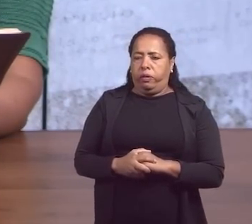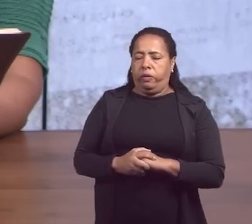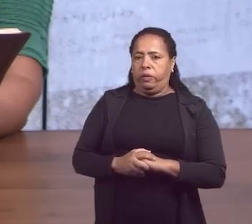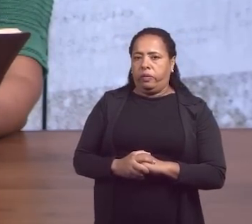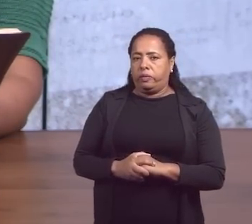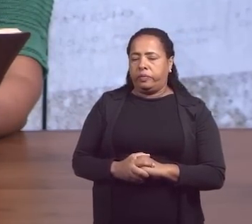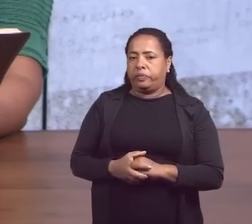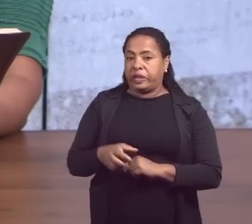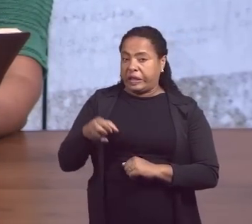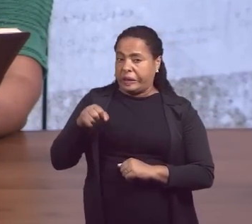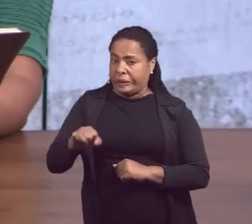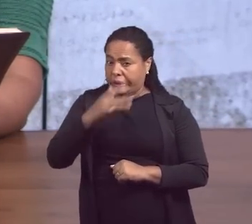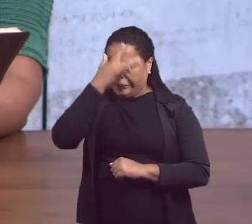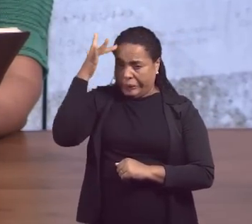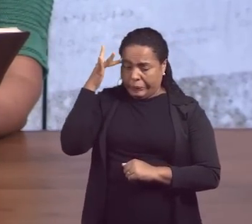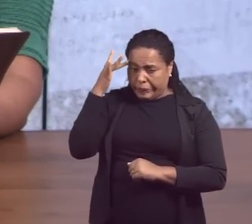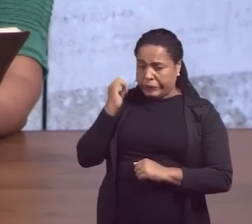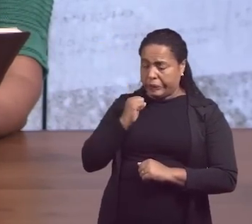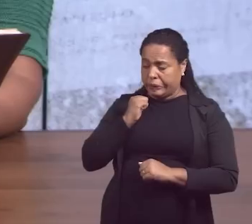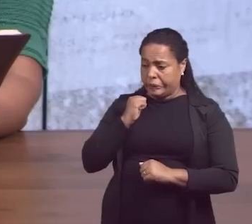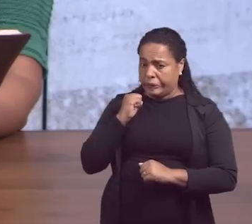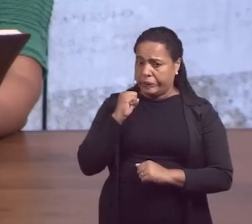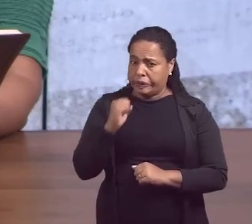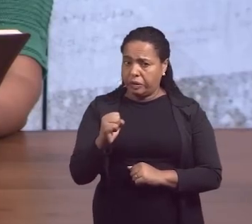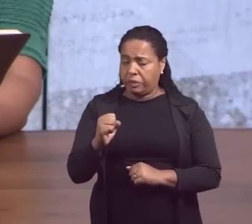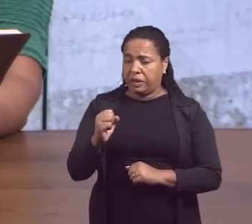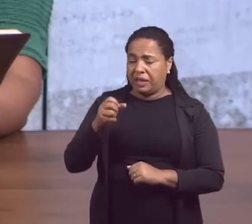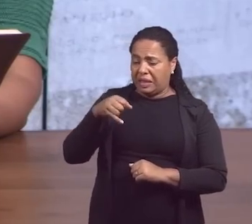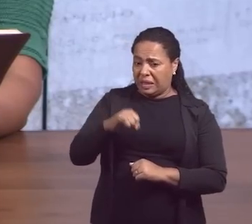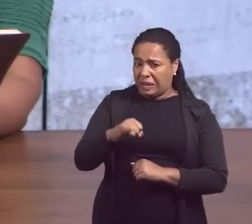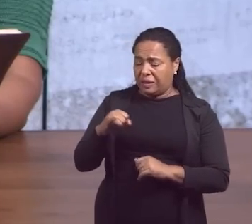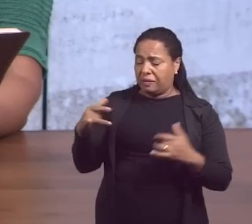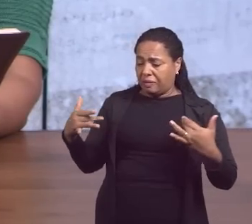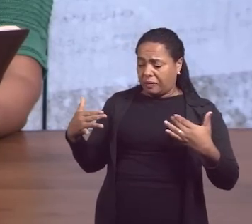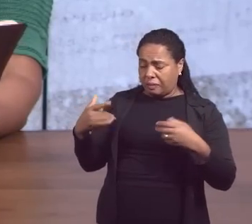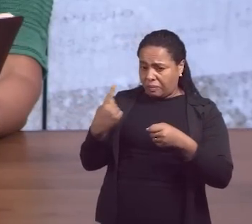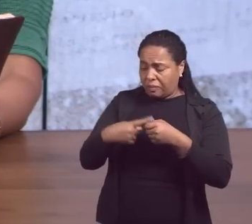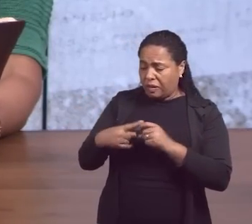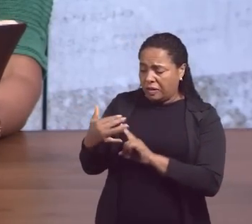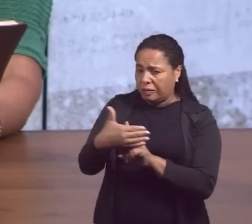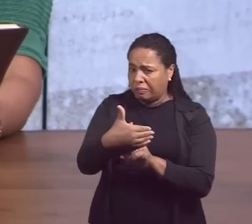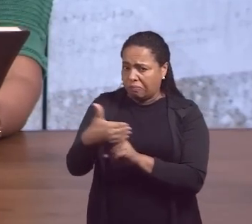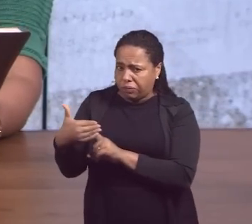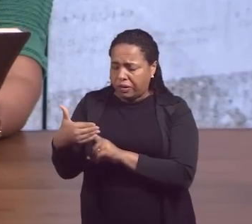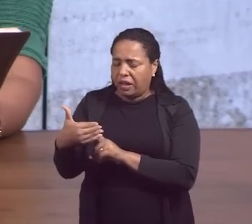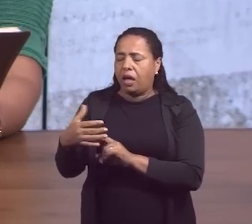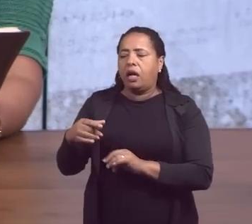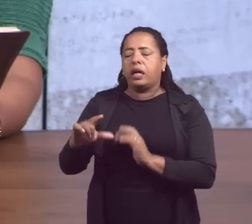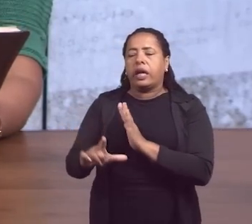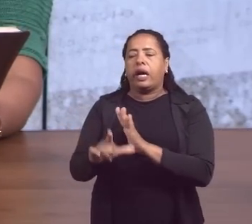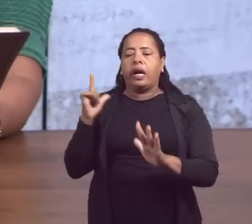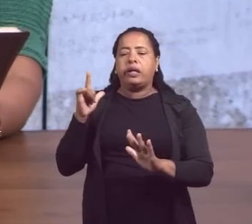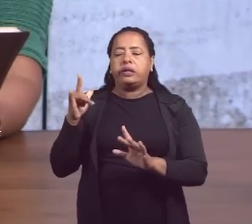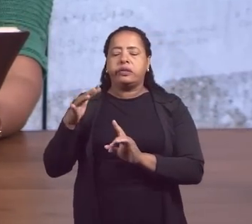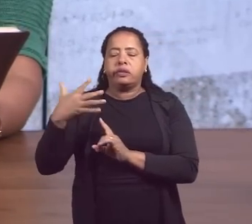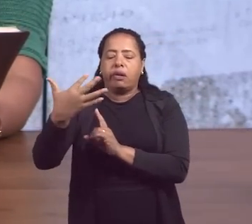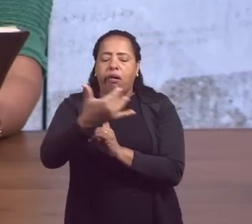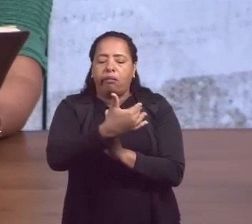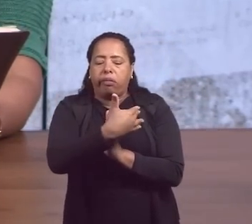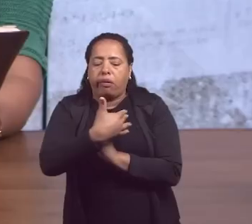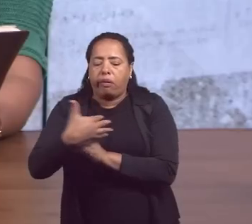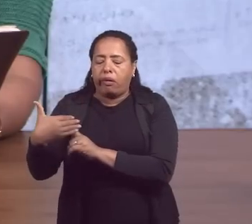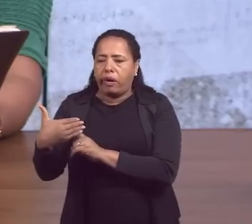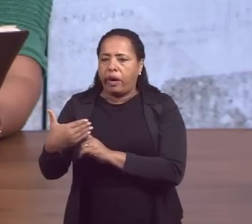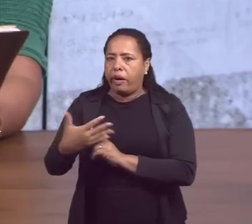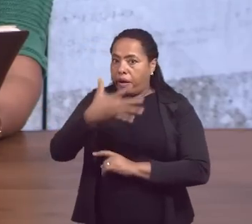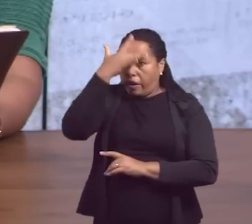homicida sair dos termos da cidade do seu refúgio, onde se tinha acolhido, e o vingador do sangue